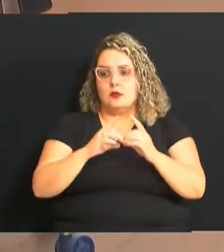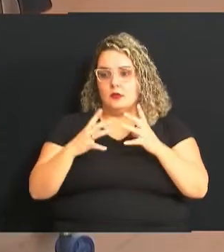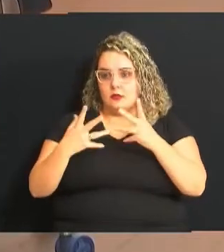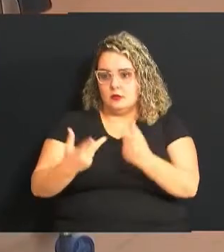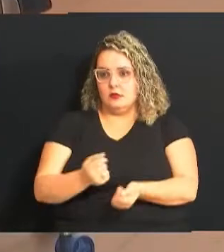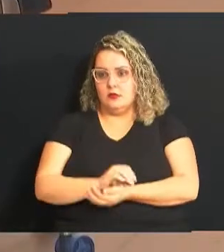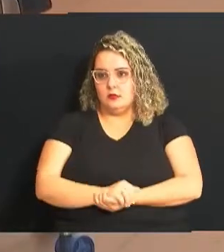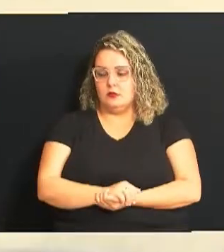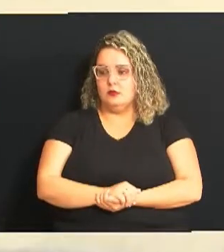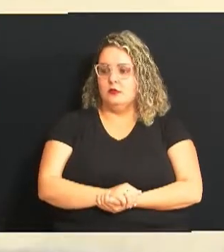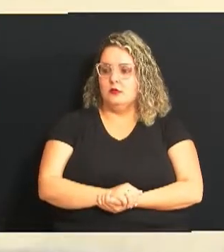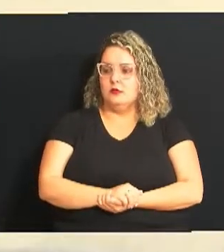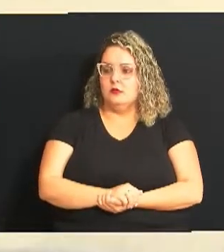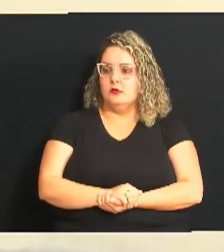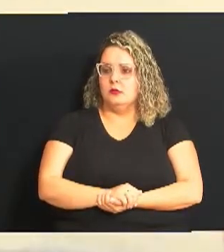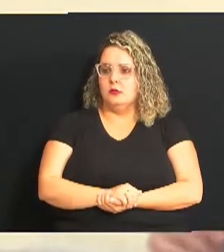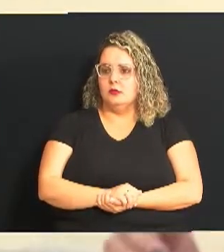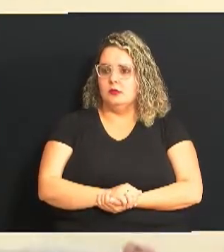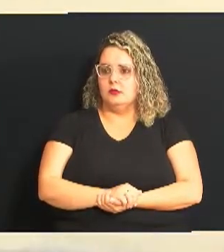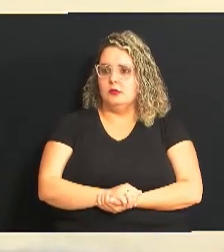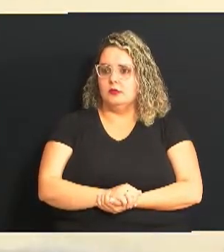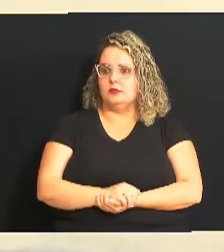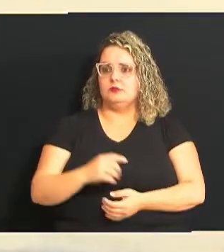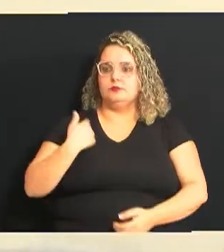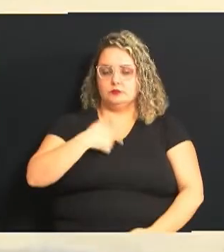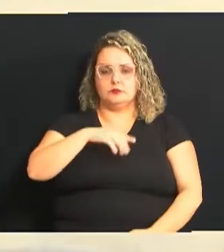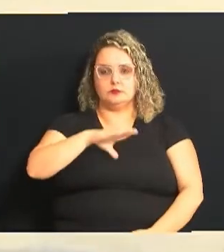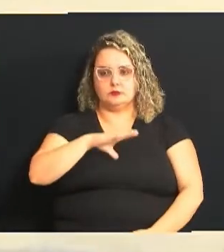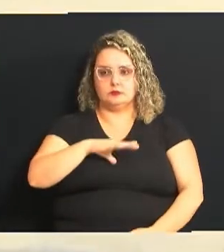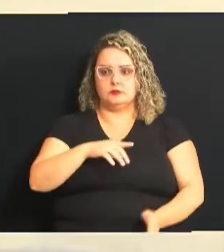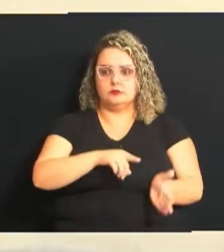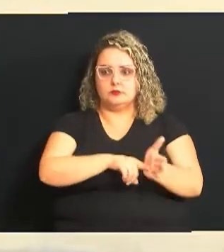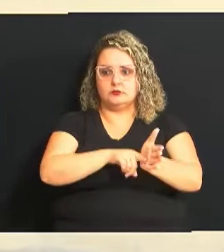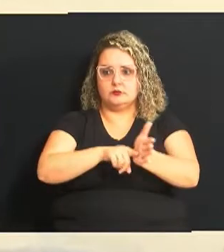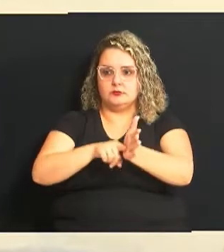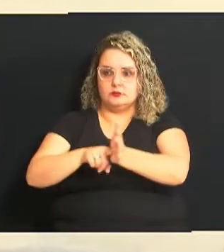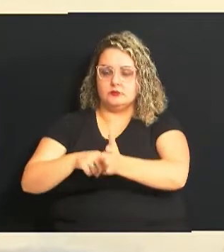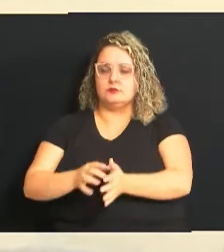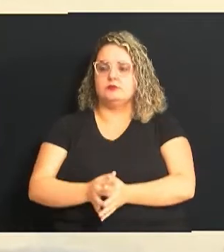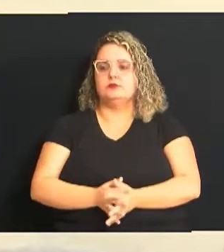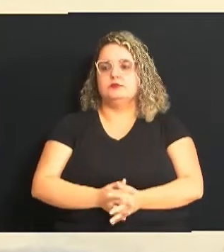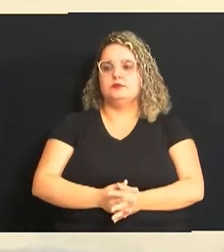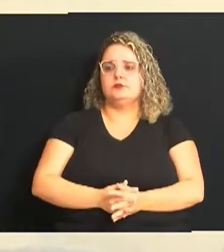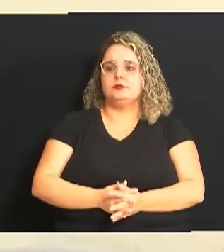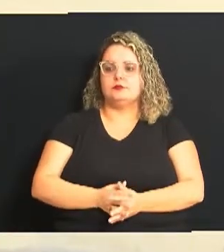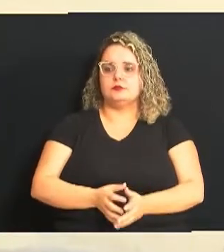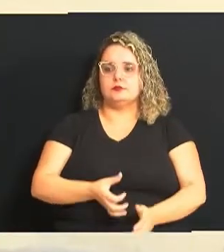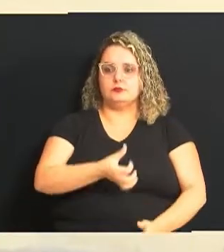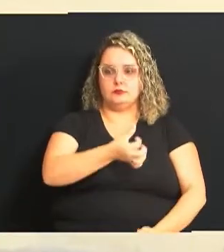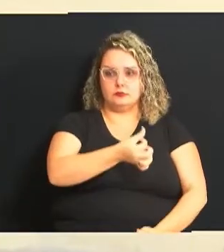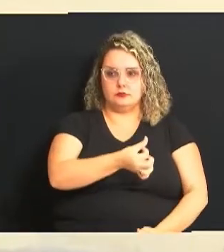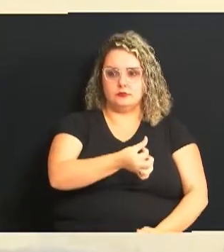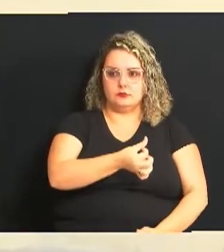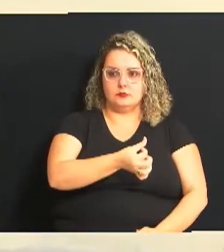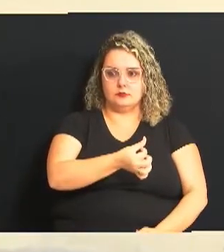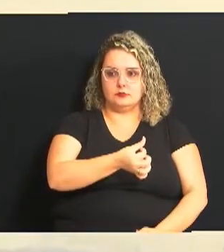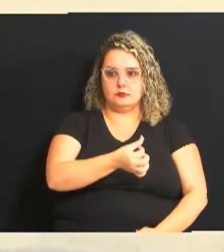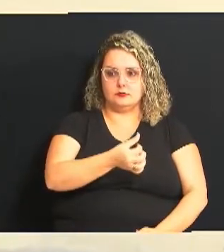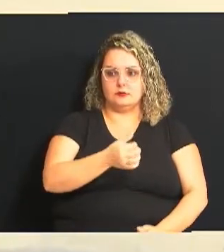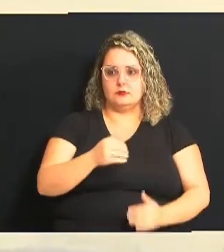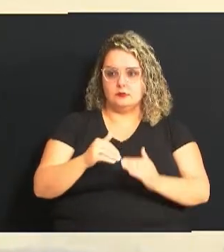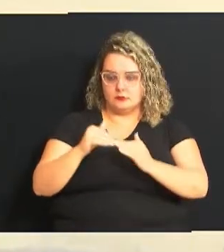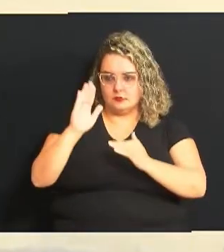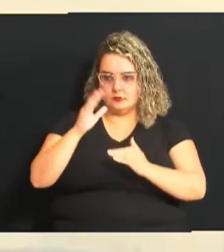Olha, no nosso município a gente tem um levantamento que acima de